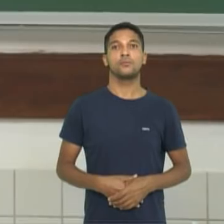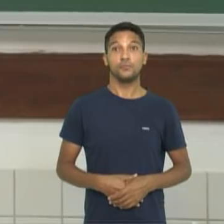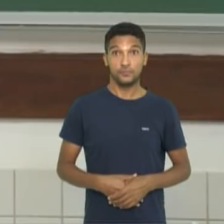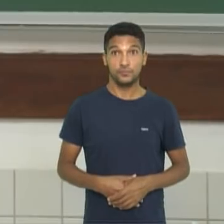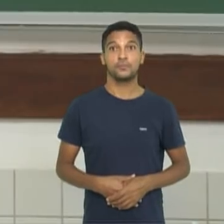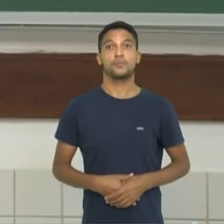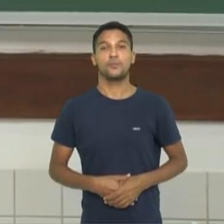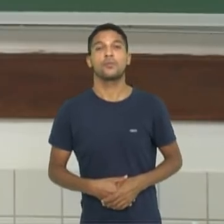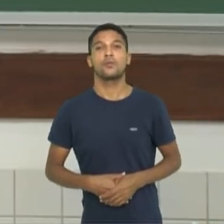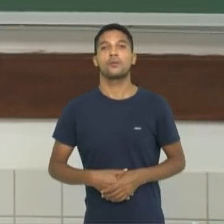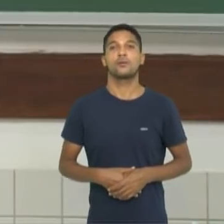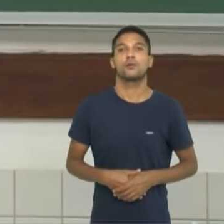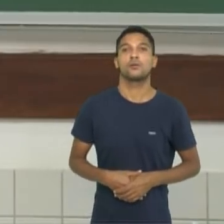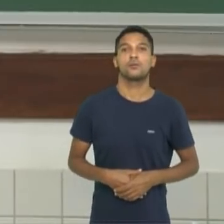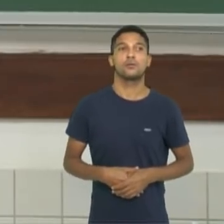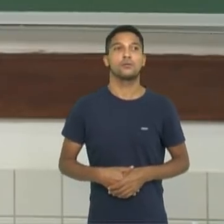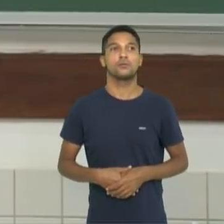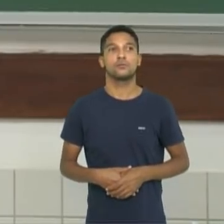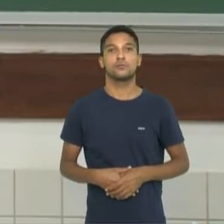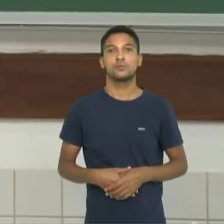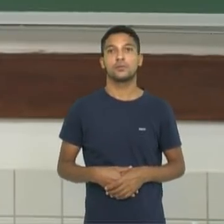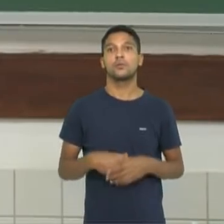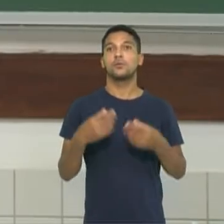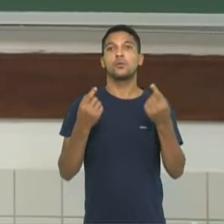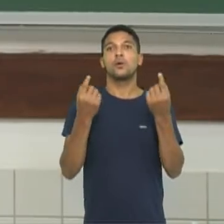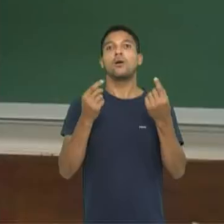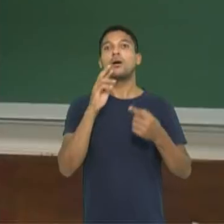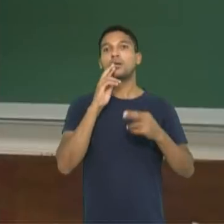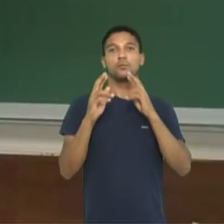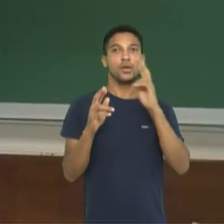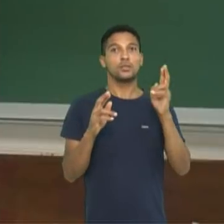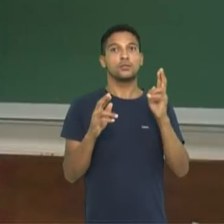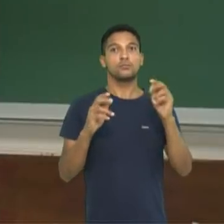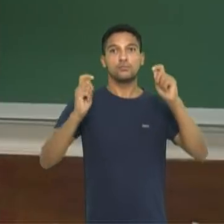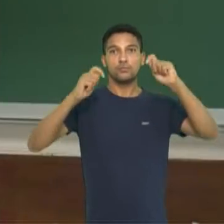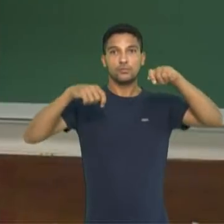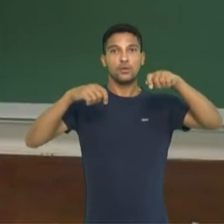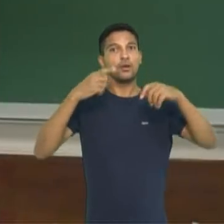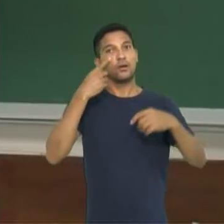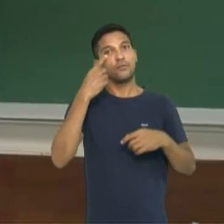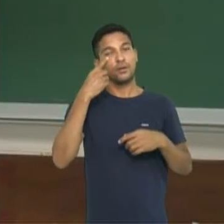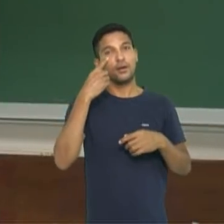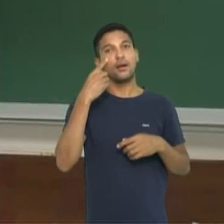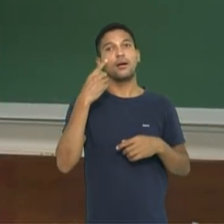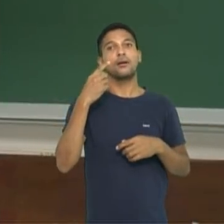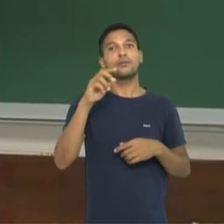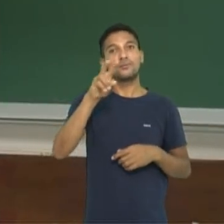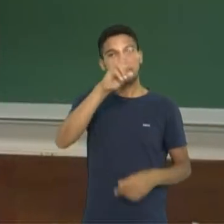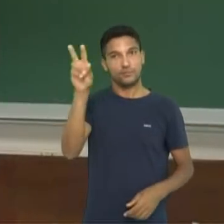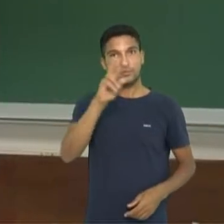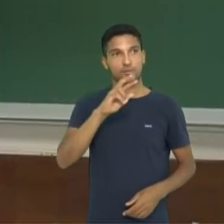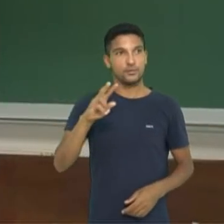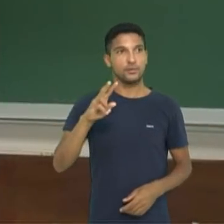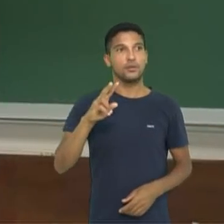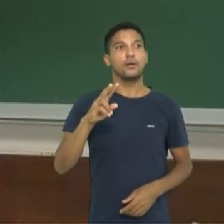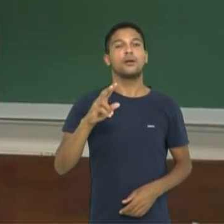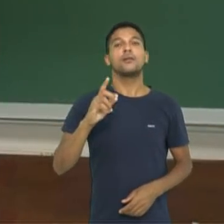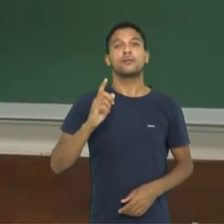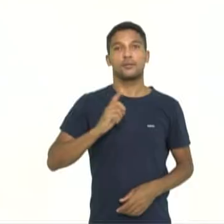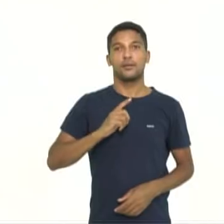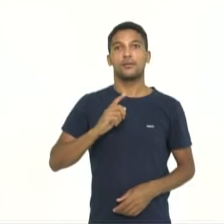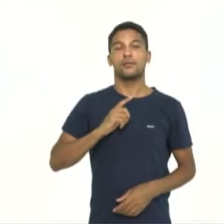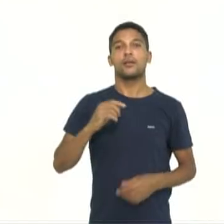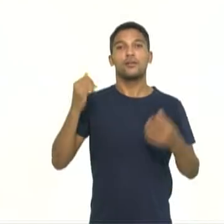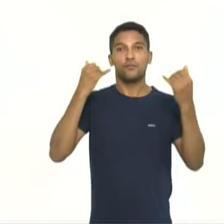E aí, galera, retornando então, uma possibilidade seria a gente afirmar que sim, é explícita, né, a intertextualidade aqui, pois além de trazer